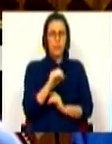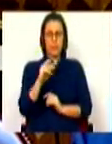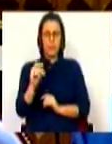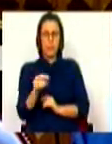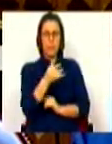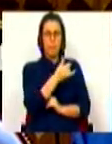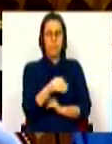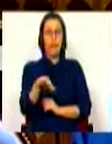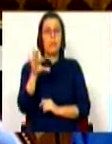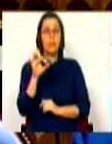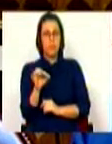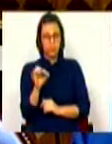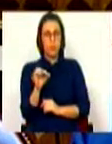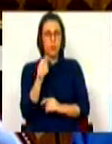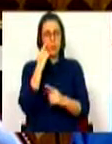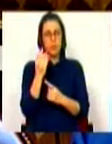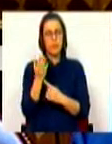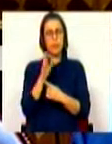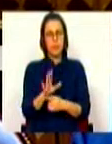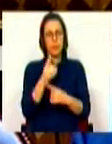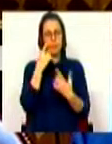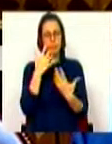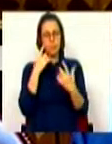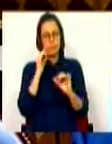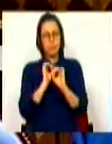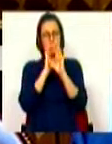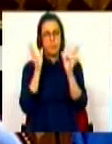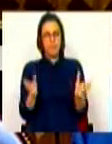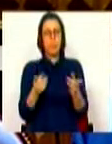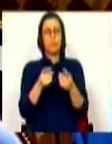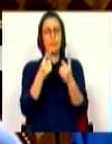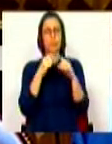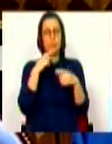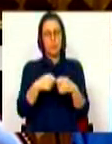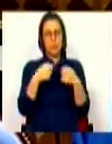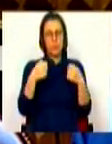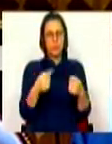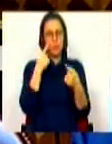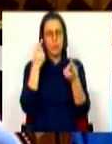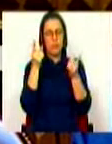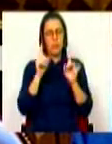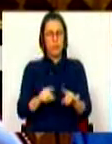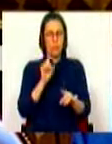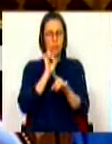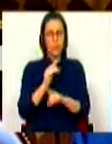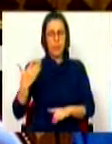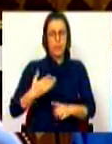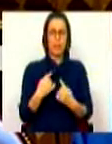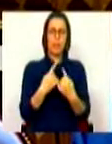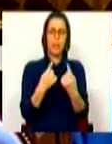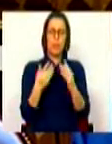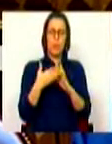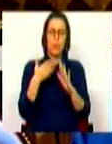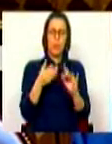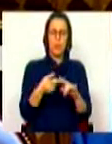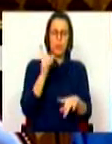de 2018, são exemplos bem ilustrativos do efetivo alargamento e reposição do direito ao transporte não urgente